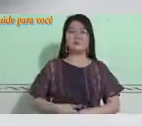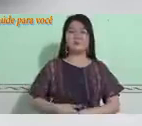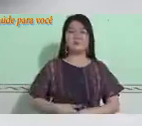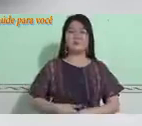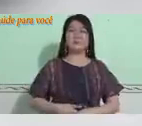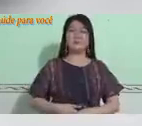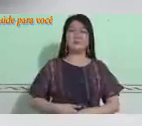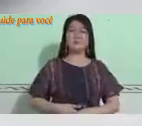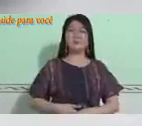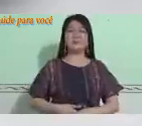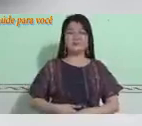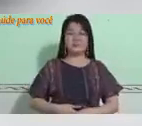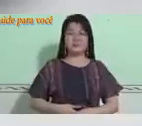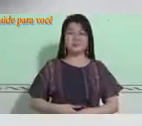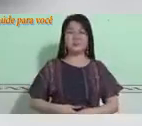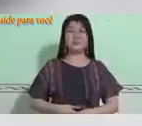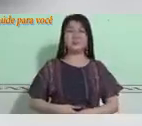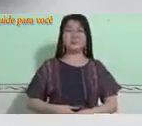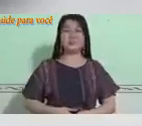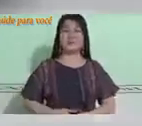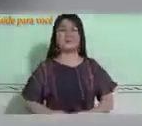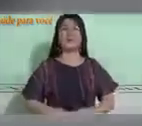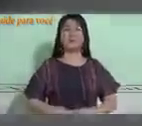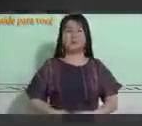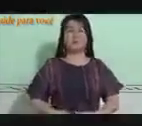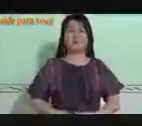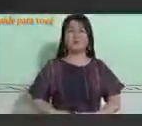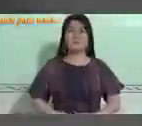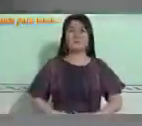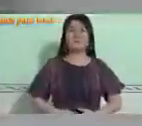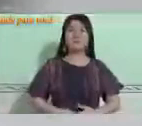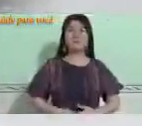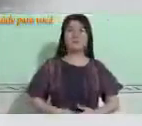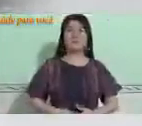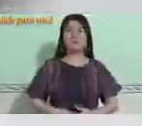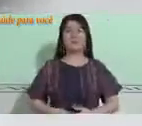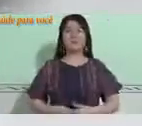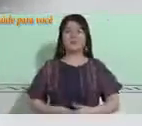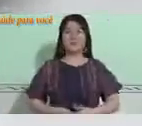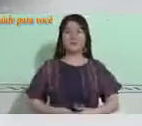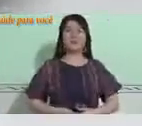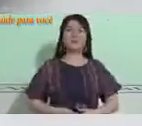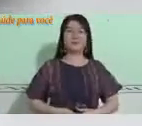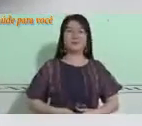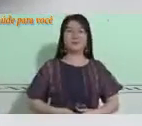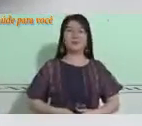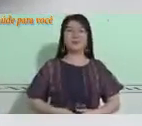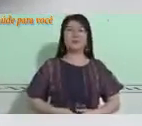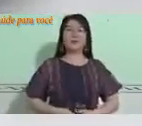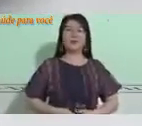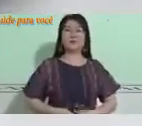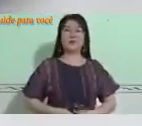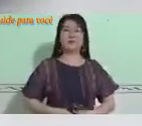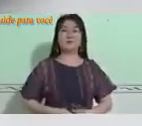No entanto, nos casos de desidratação severa, é importante que a pessoa seja levada rapidamente para o